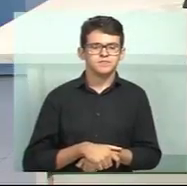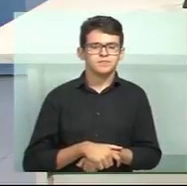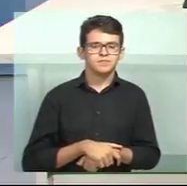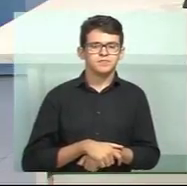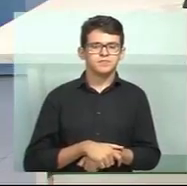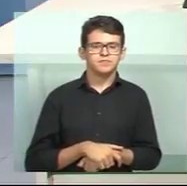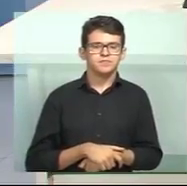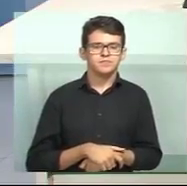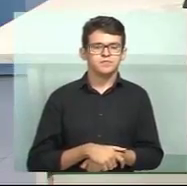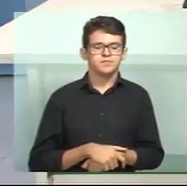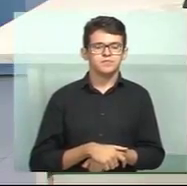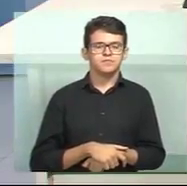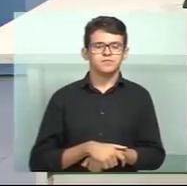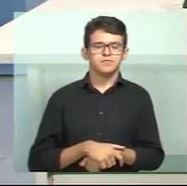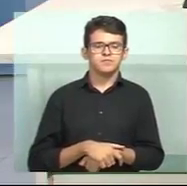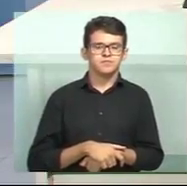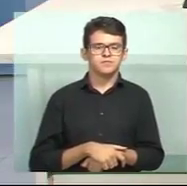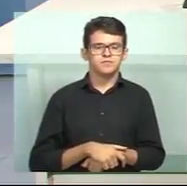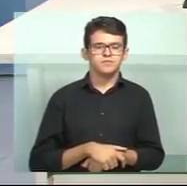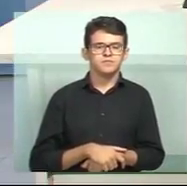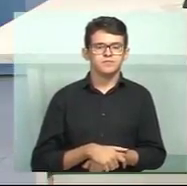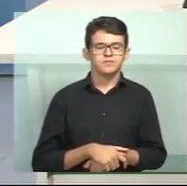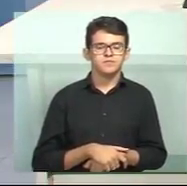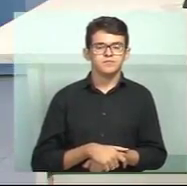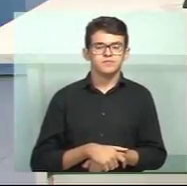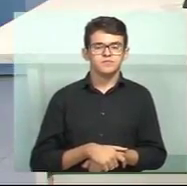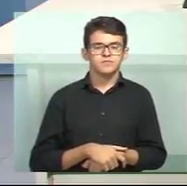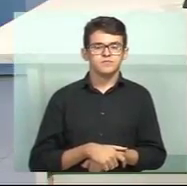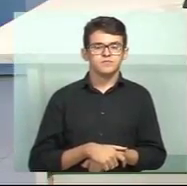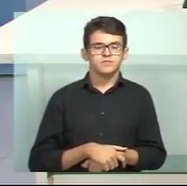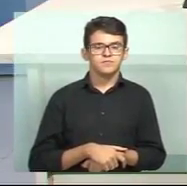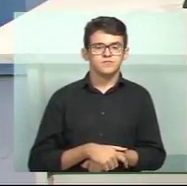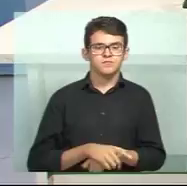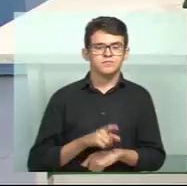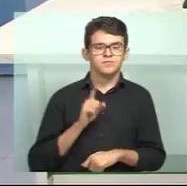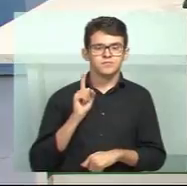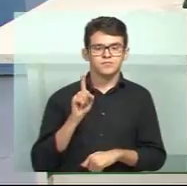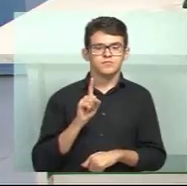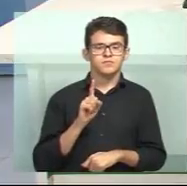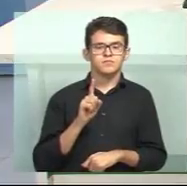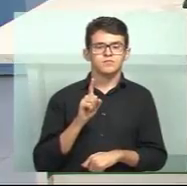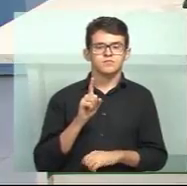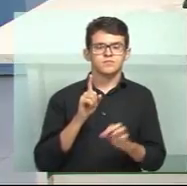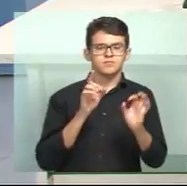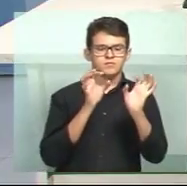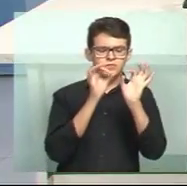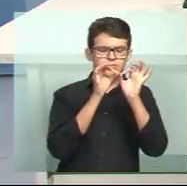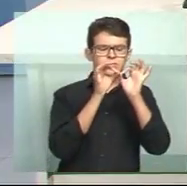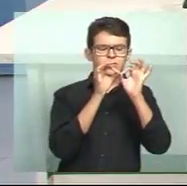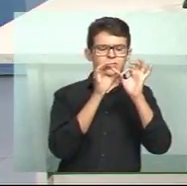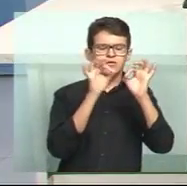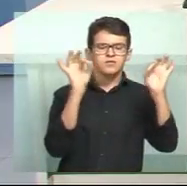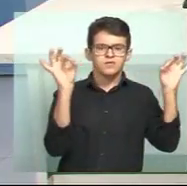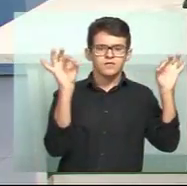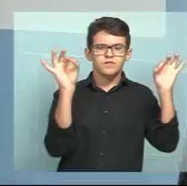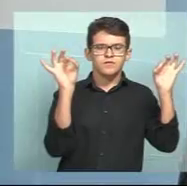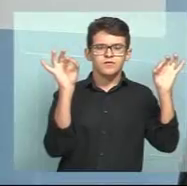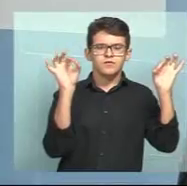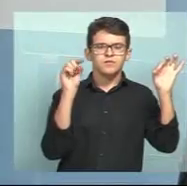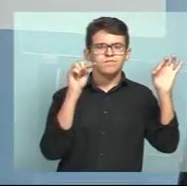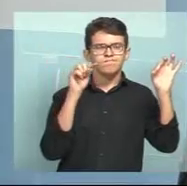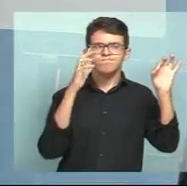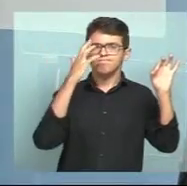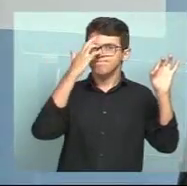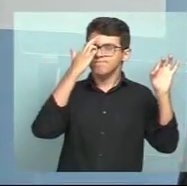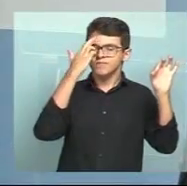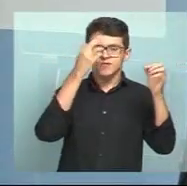E quando ele quer fazer numa frase, conseguir montar numa frase uma reflexão